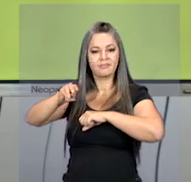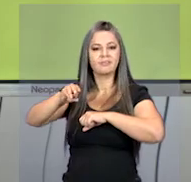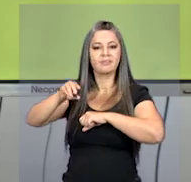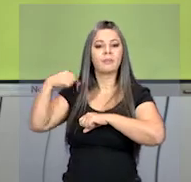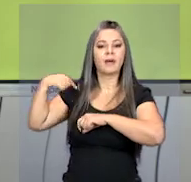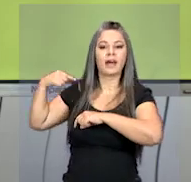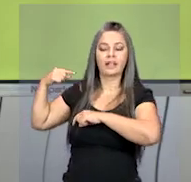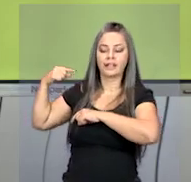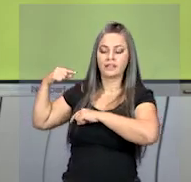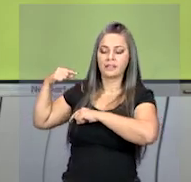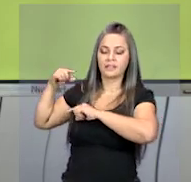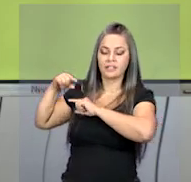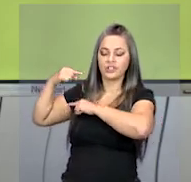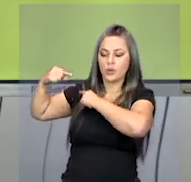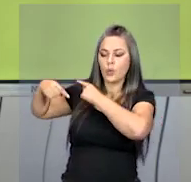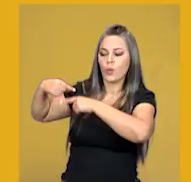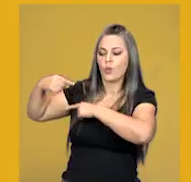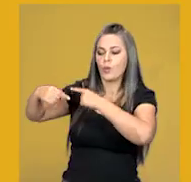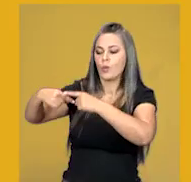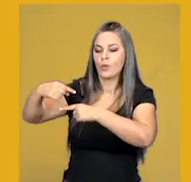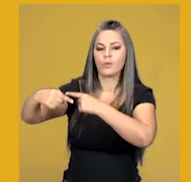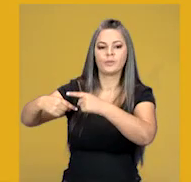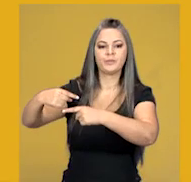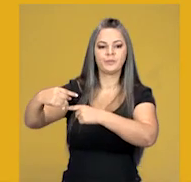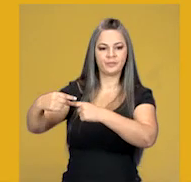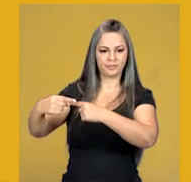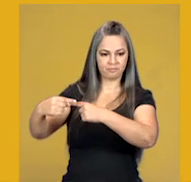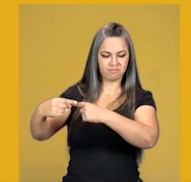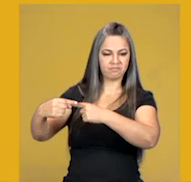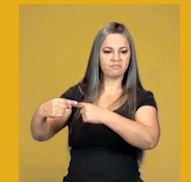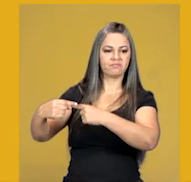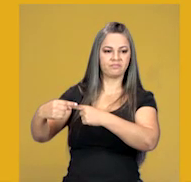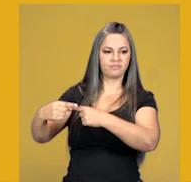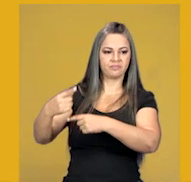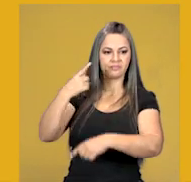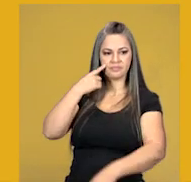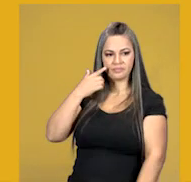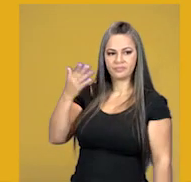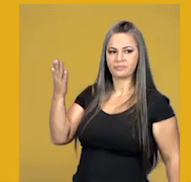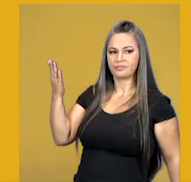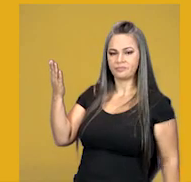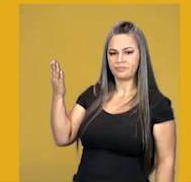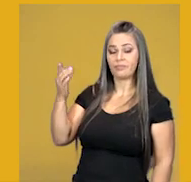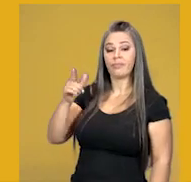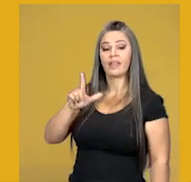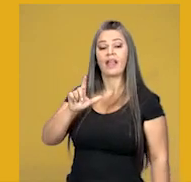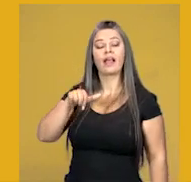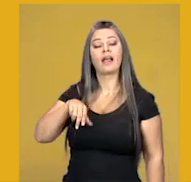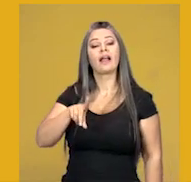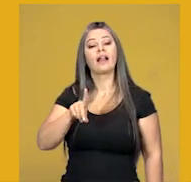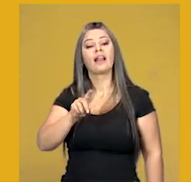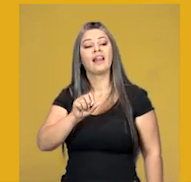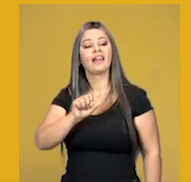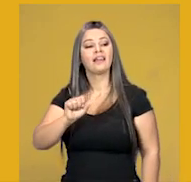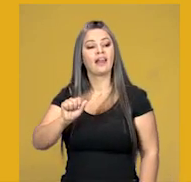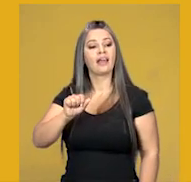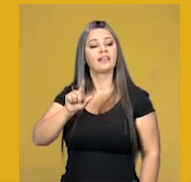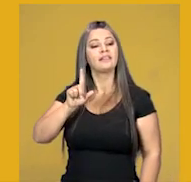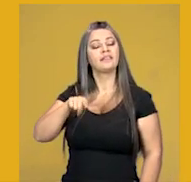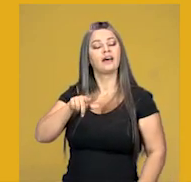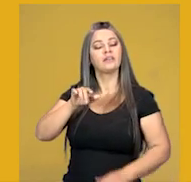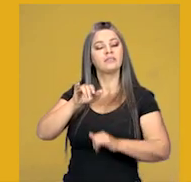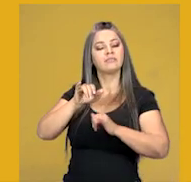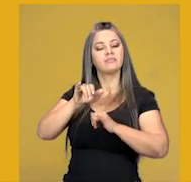gerações. Lendas são narrativas criadas por diferentes povos e mantidas vivas pela tradição